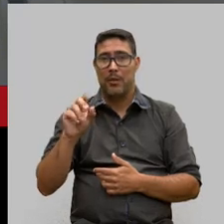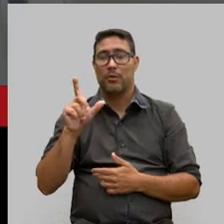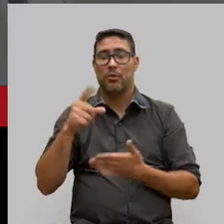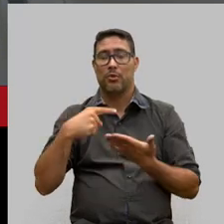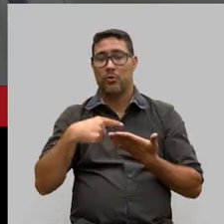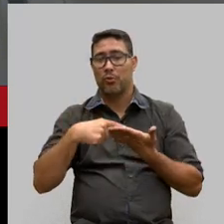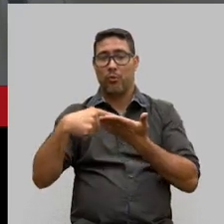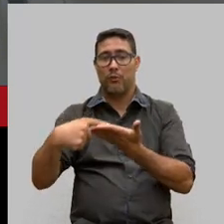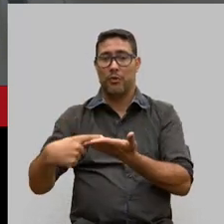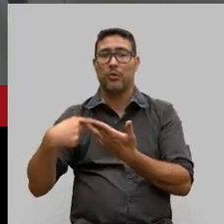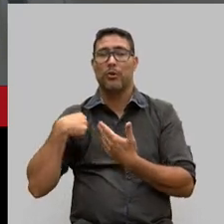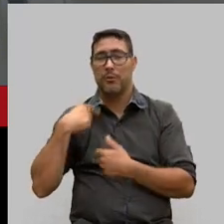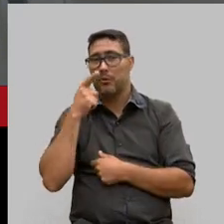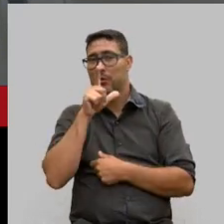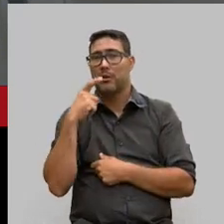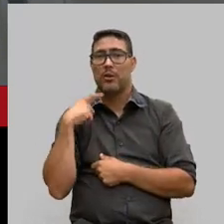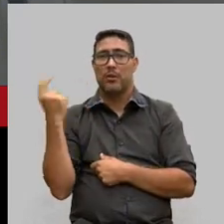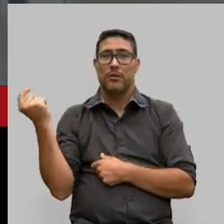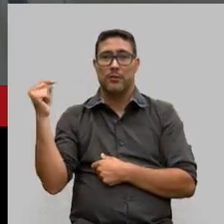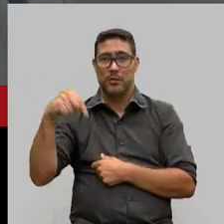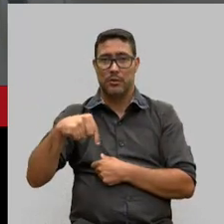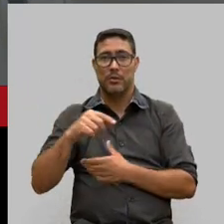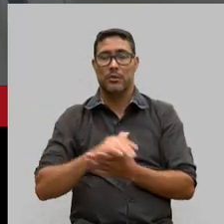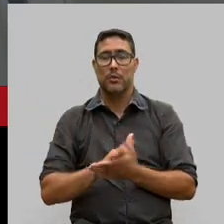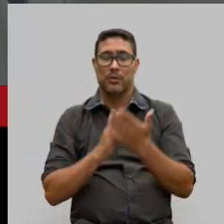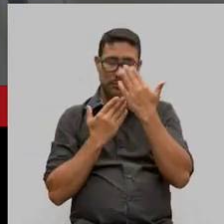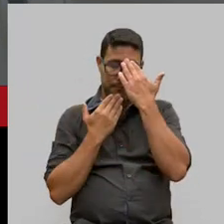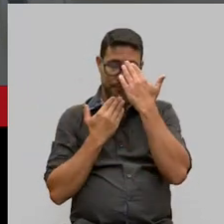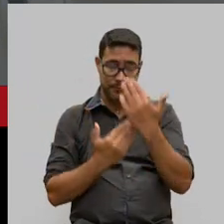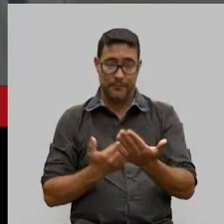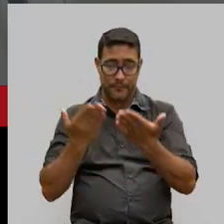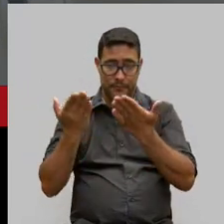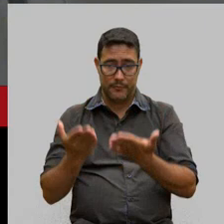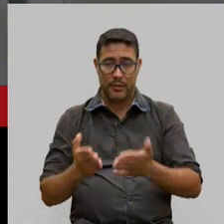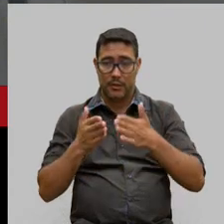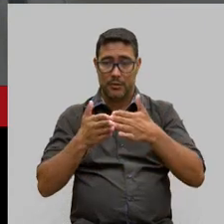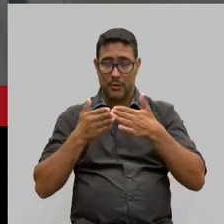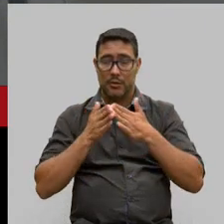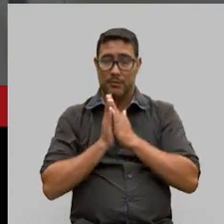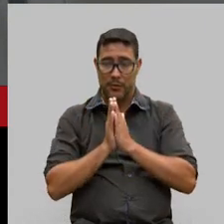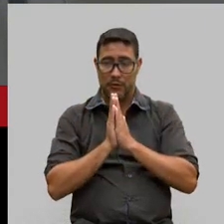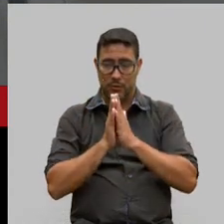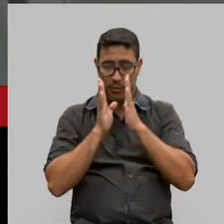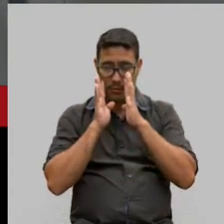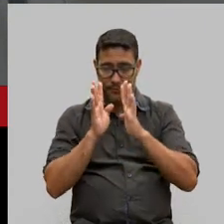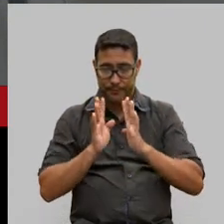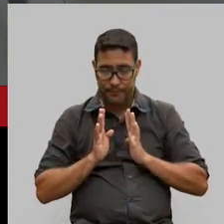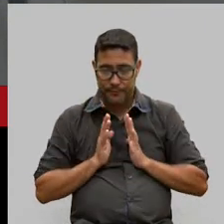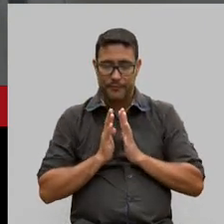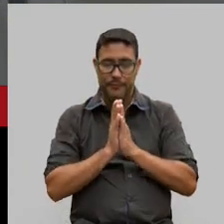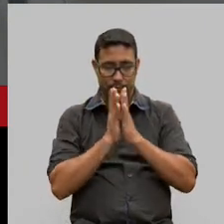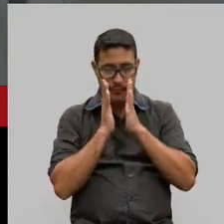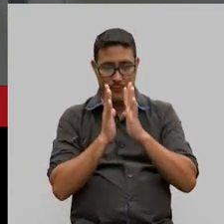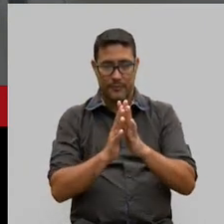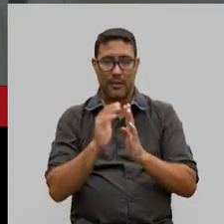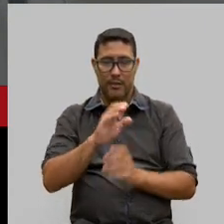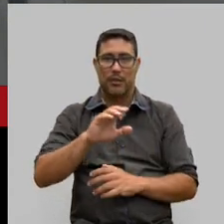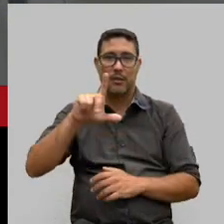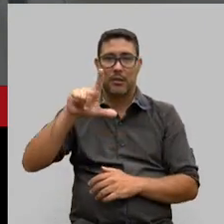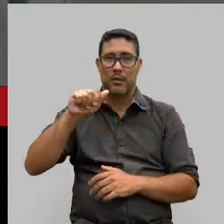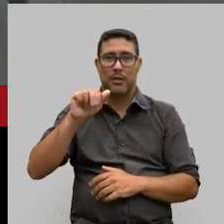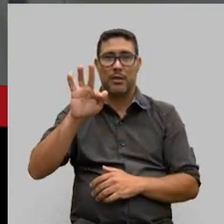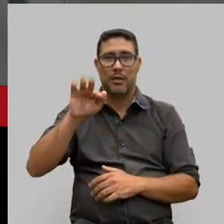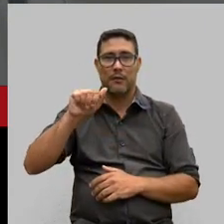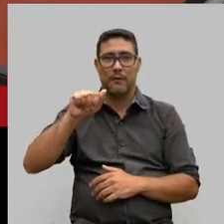que eu possa vir aqui então eu quero agradecer o senhor e pedir que o Senhor nos dê atenção dê uma olhada por Lafaete tá